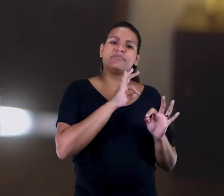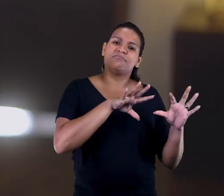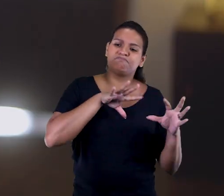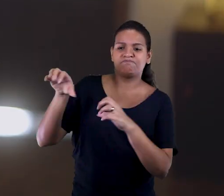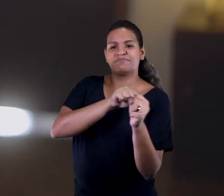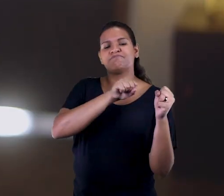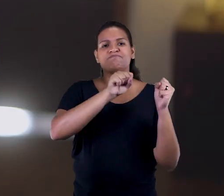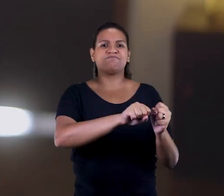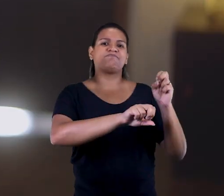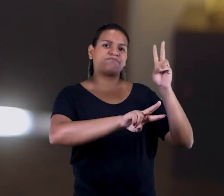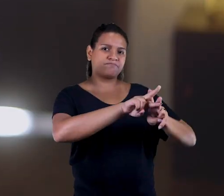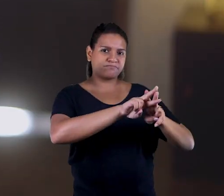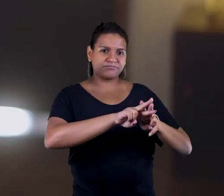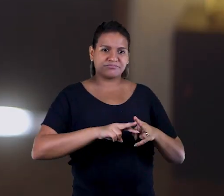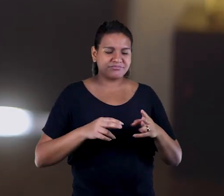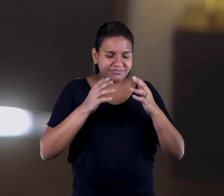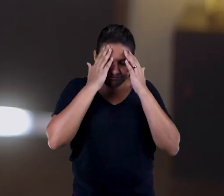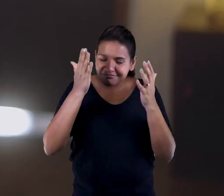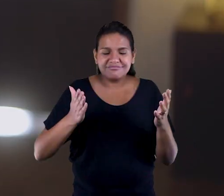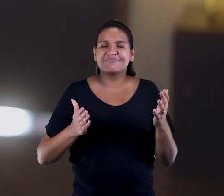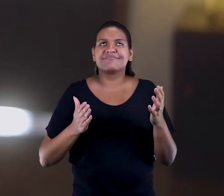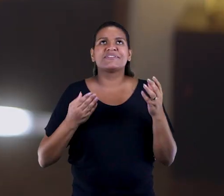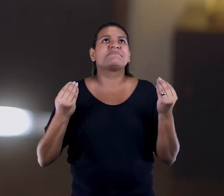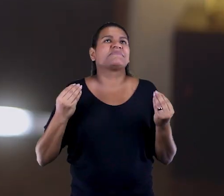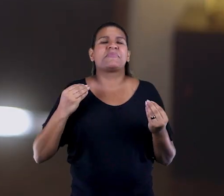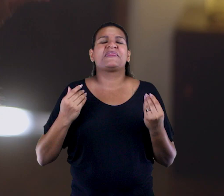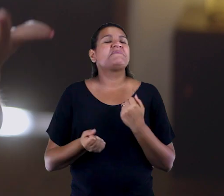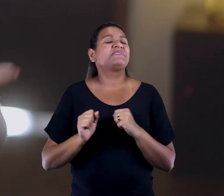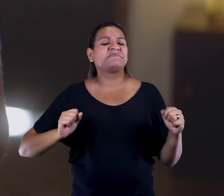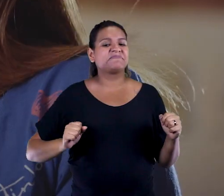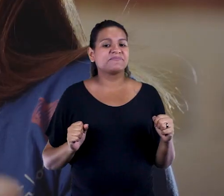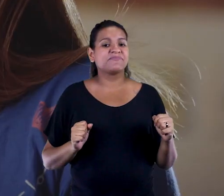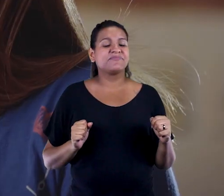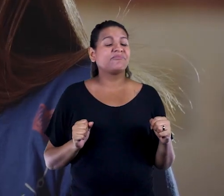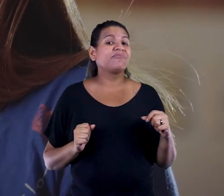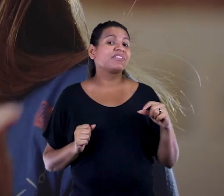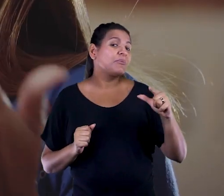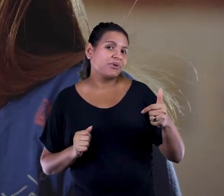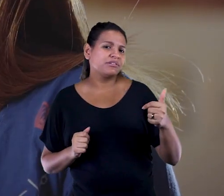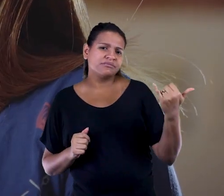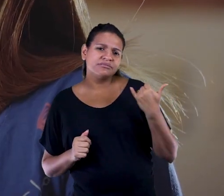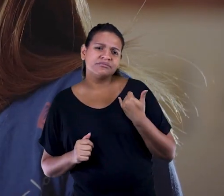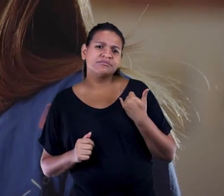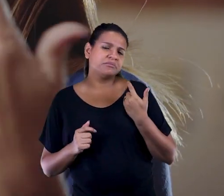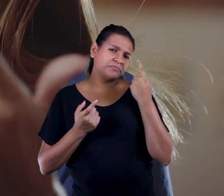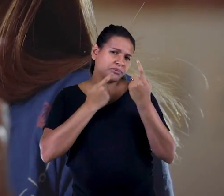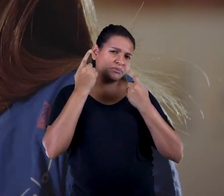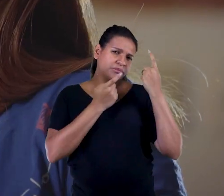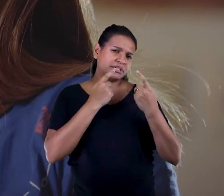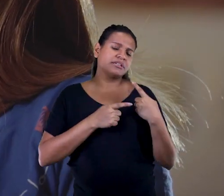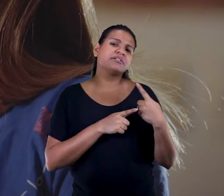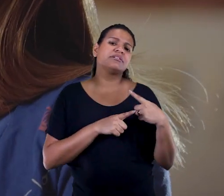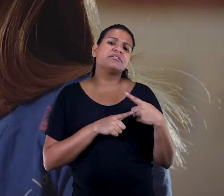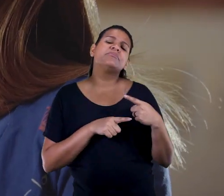minha surpresa e indignação, falou assim, porque é tão absurdo, é tudo tão absurdo. Depois fiquei sabendo que ela estava muito preocupada porque tinha muitos gatos